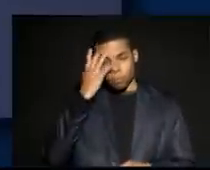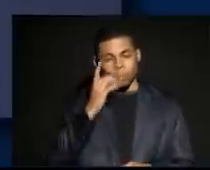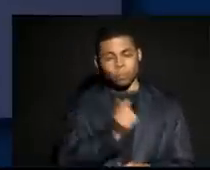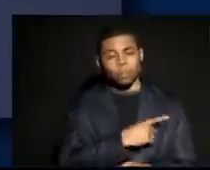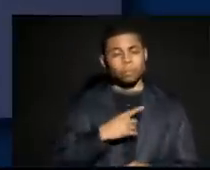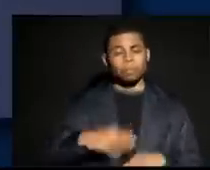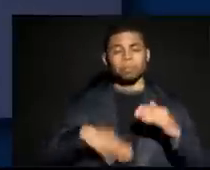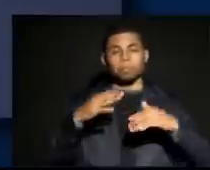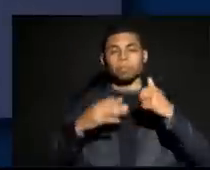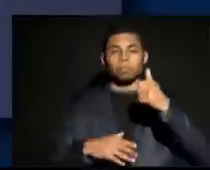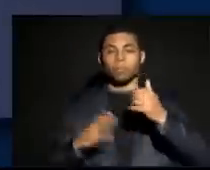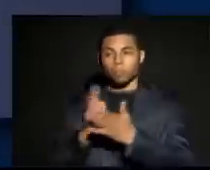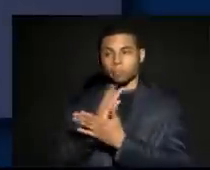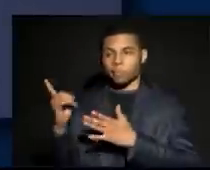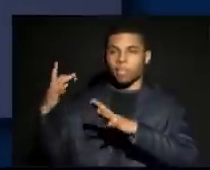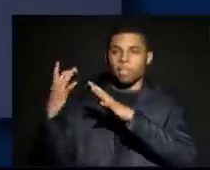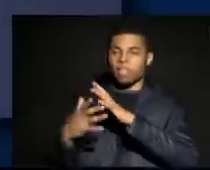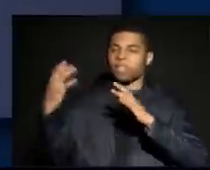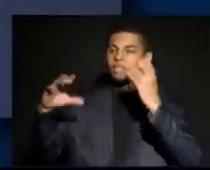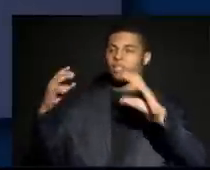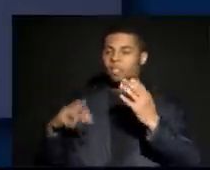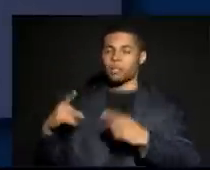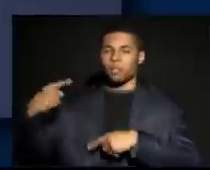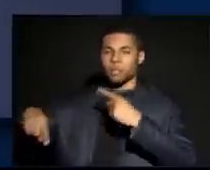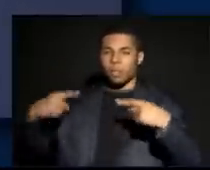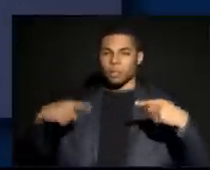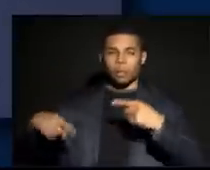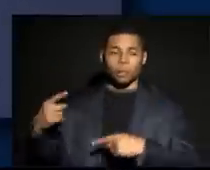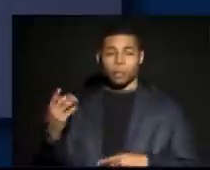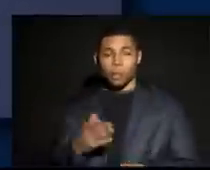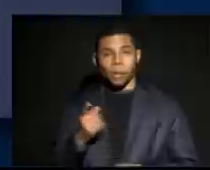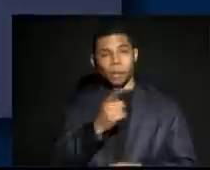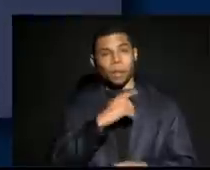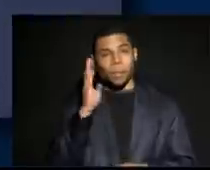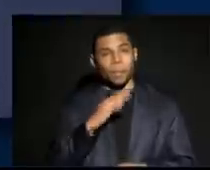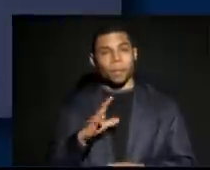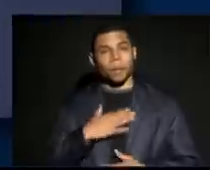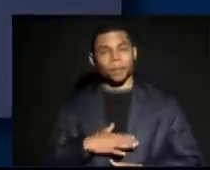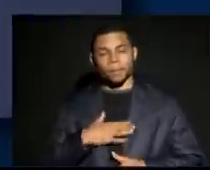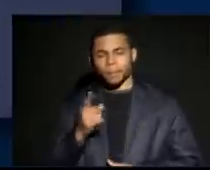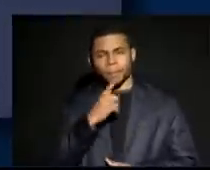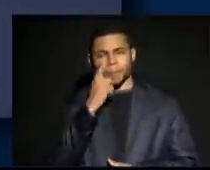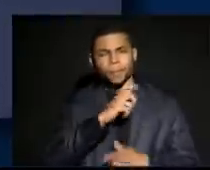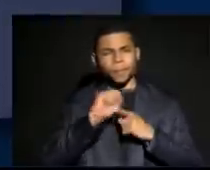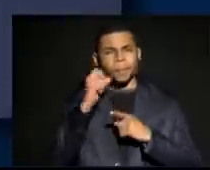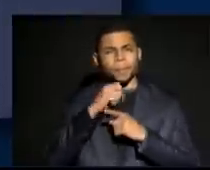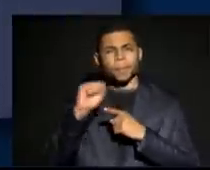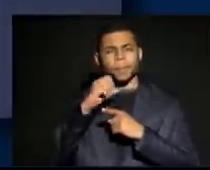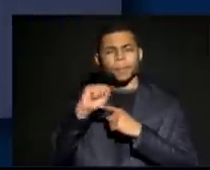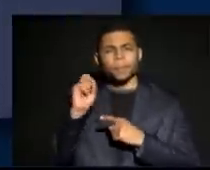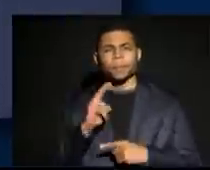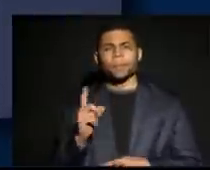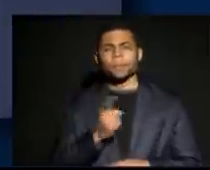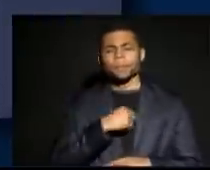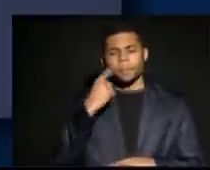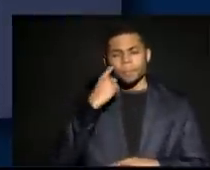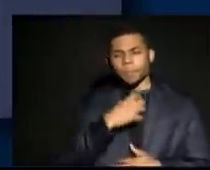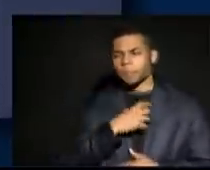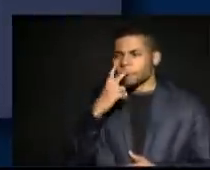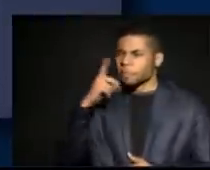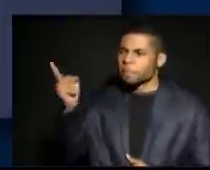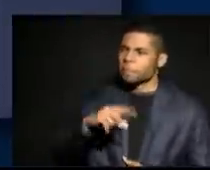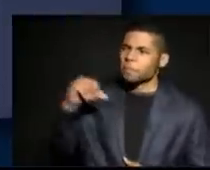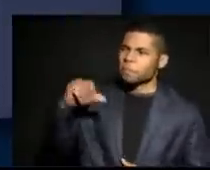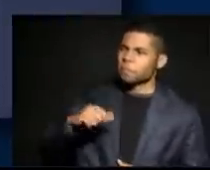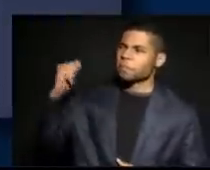que evoluiu institucionalmente passou por vários tipos e ter várias conquistas a gente tem sempre a sensação de que tá tudo